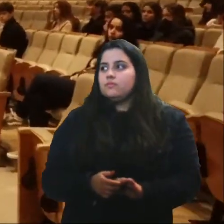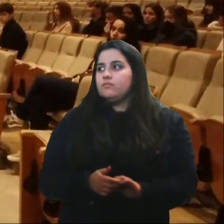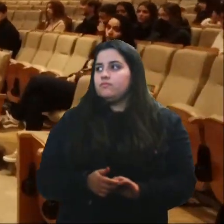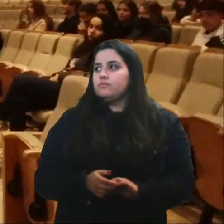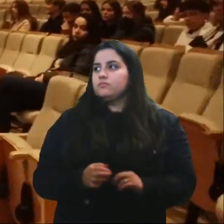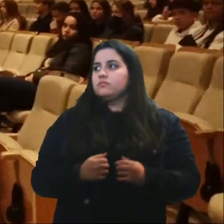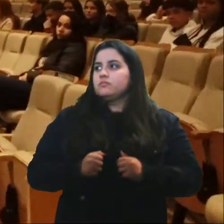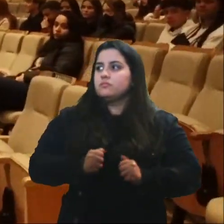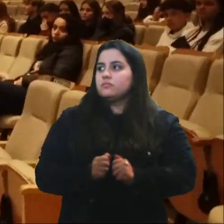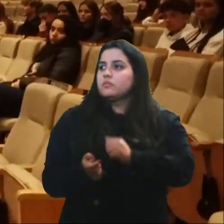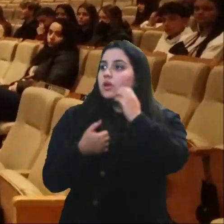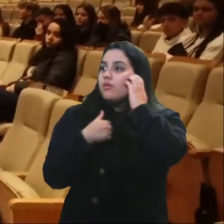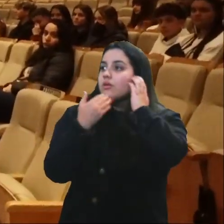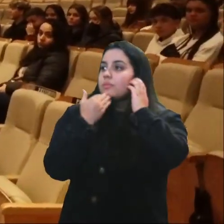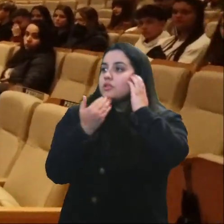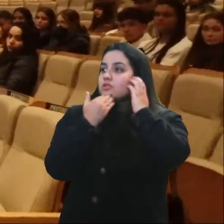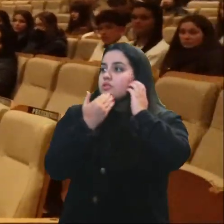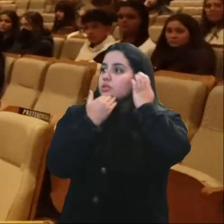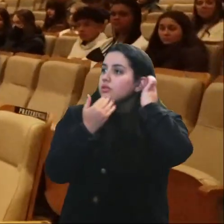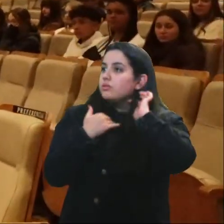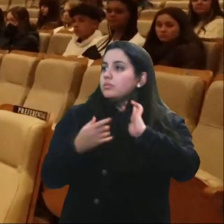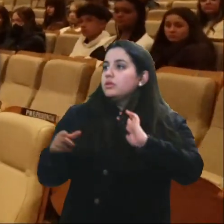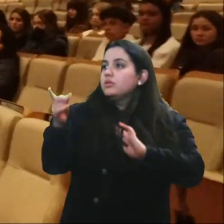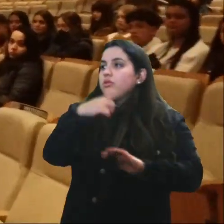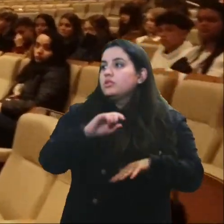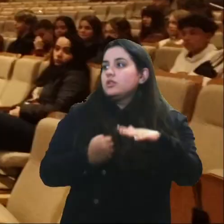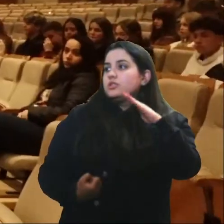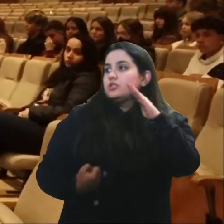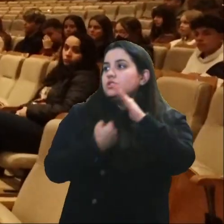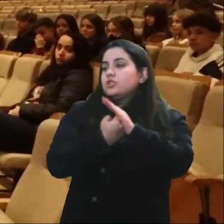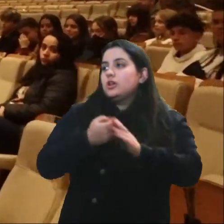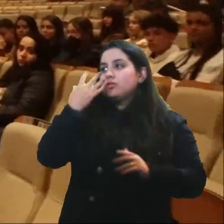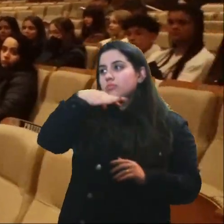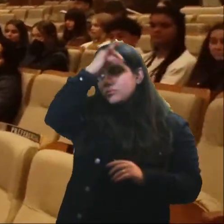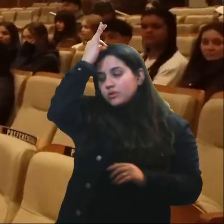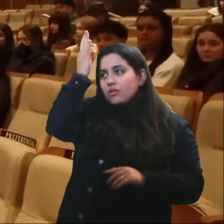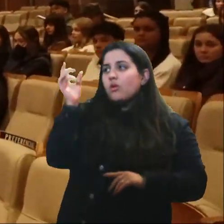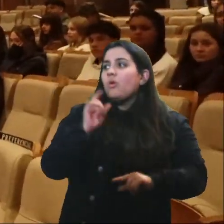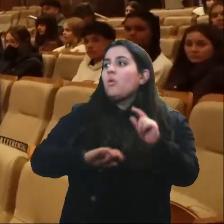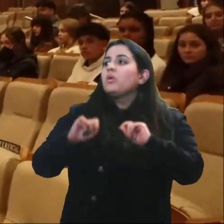Eu vim pedir para você hoje ser cheio do Espírito de Deus. O que você veio fazer aqui hoje?